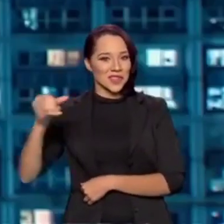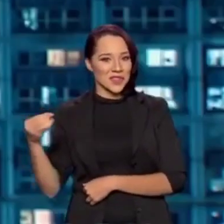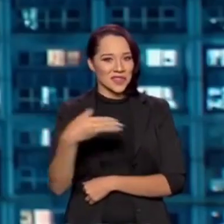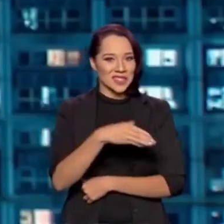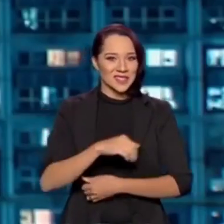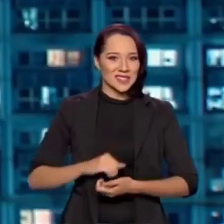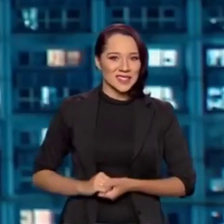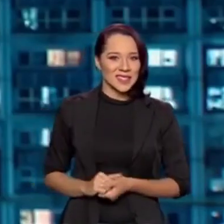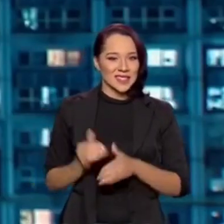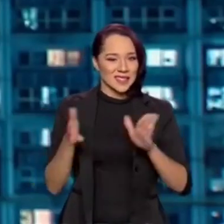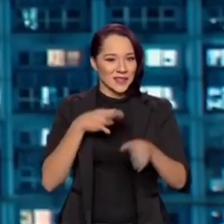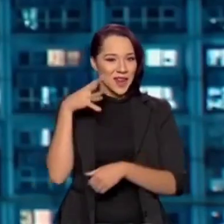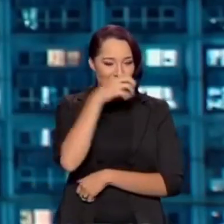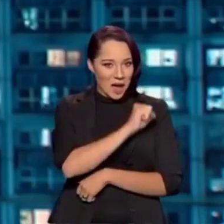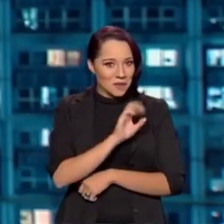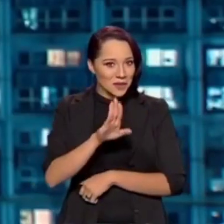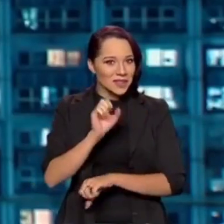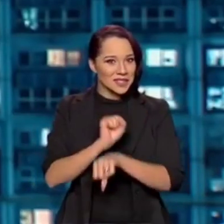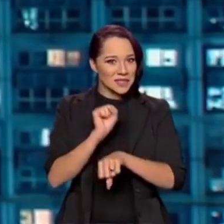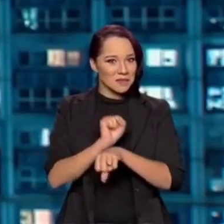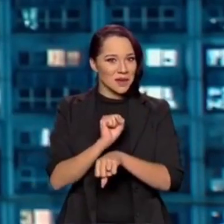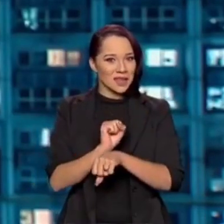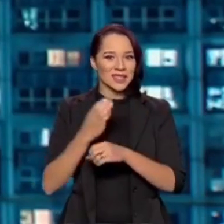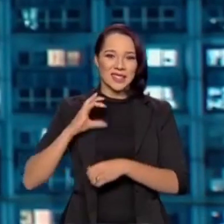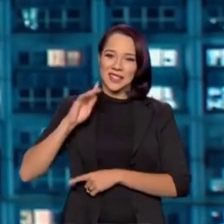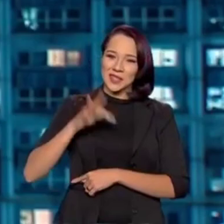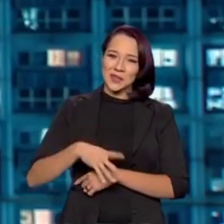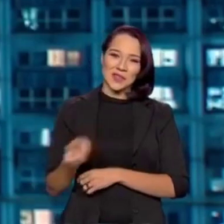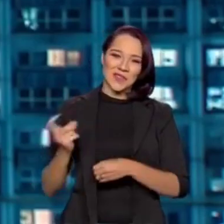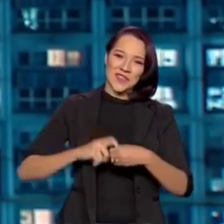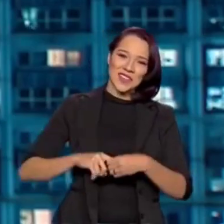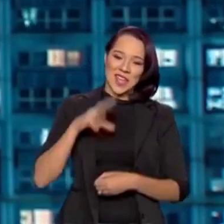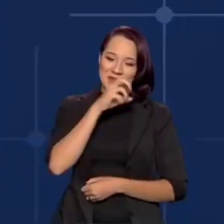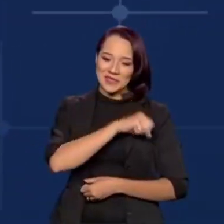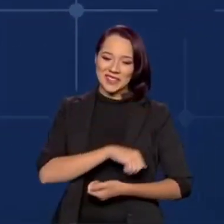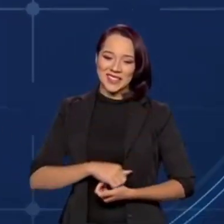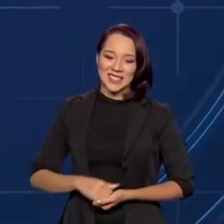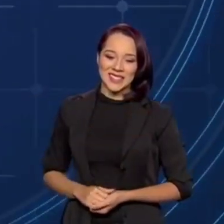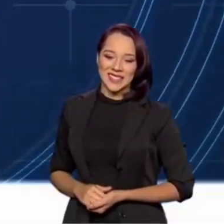inovação. Intervalo rápido, tá? Não sai daí. Ciência Tudo já já tá de volta.